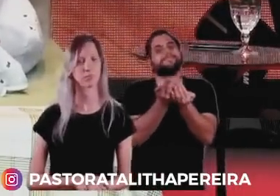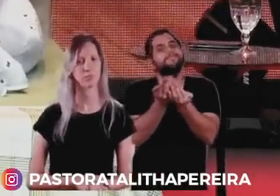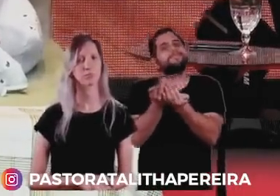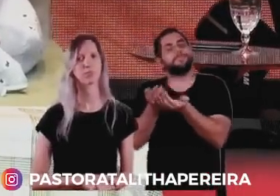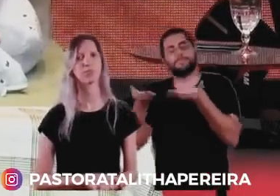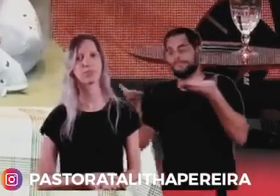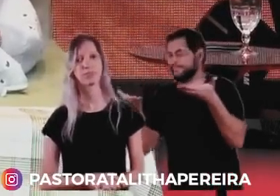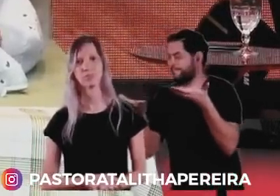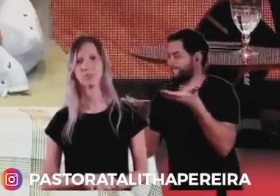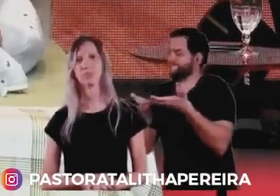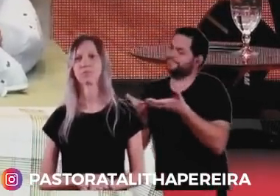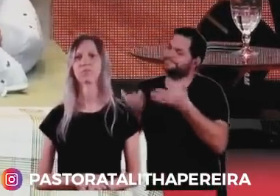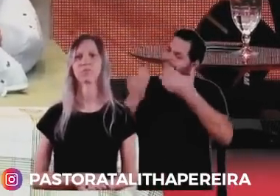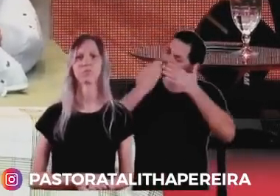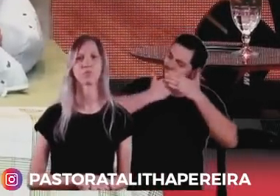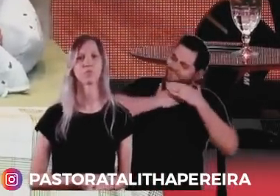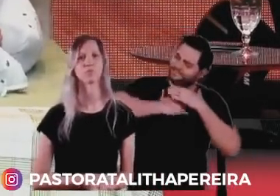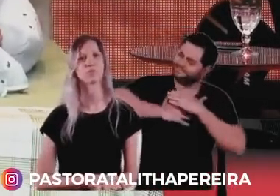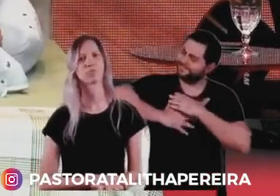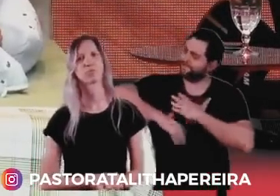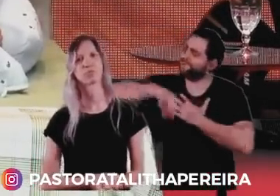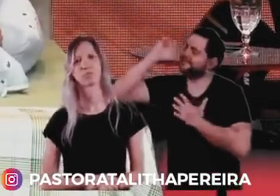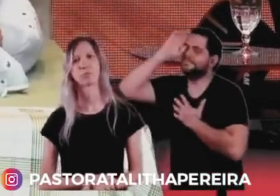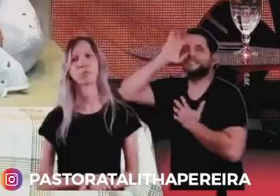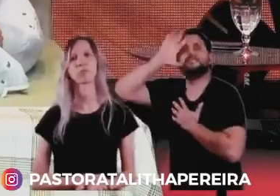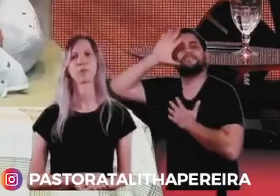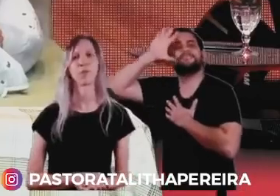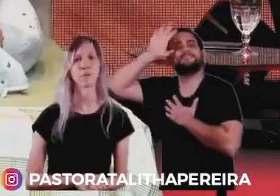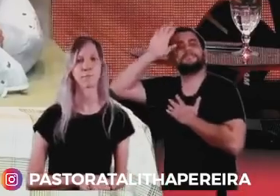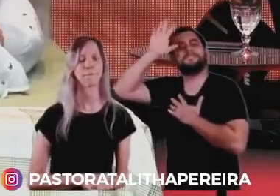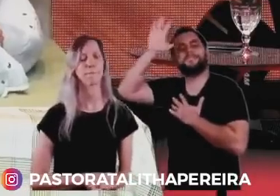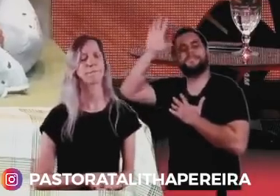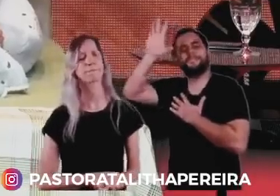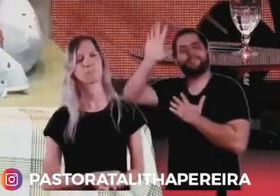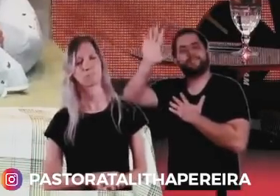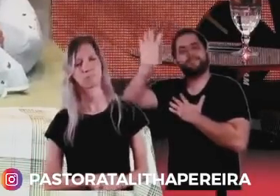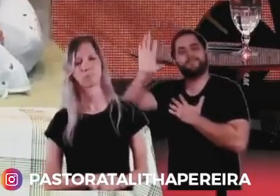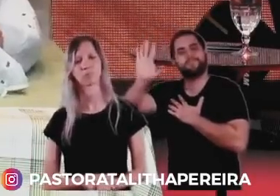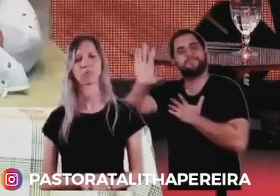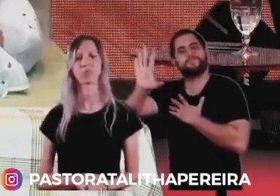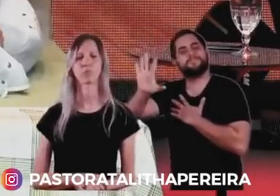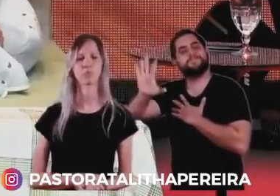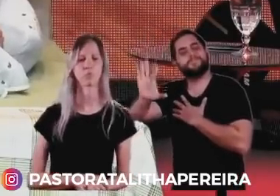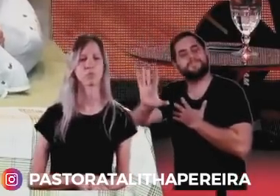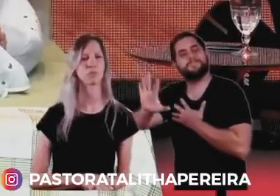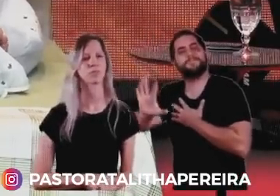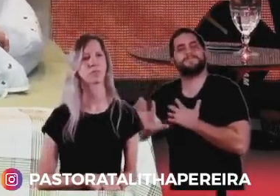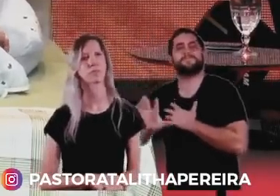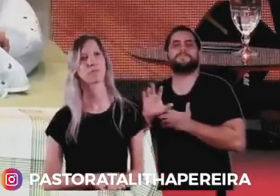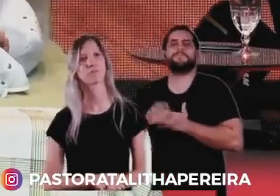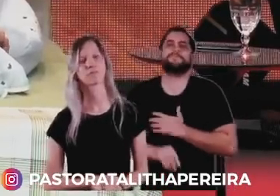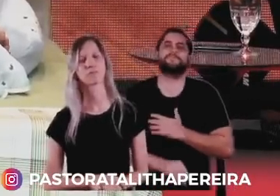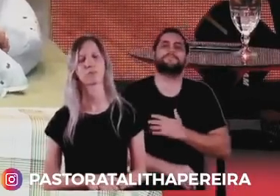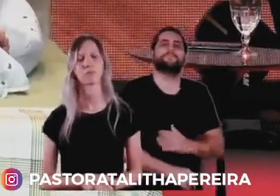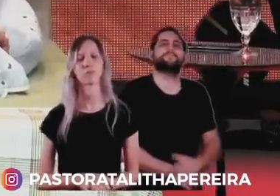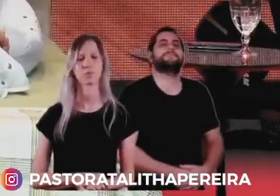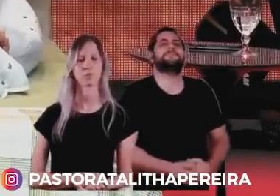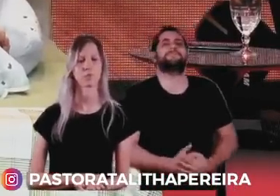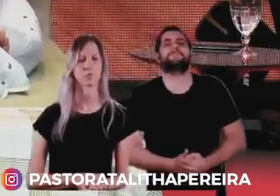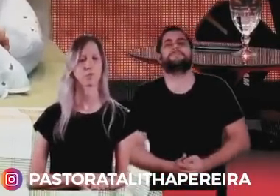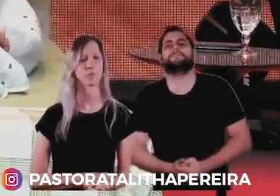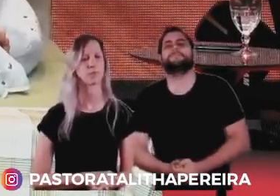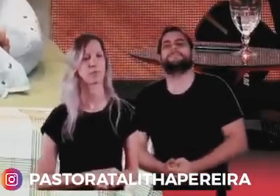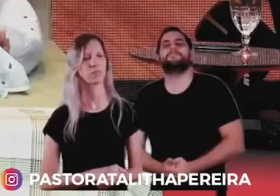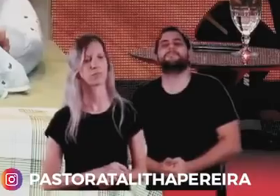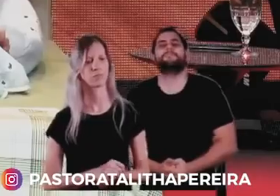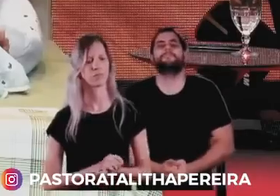e repouso os meus sonhos em tuas mãos. Até